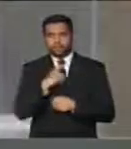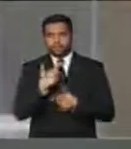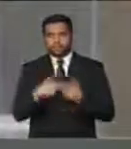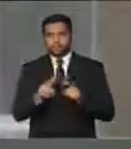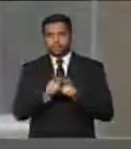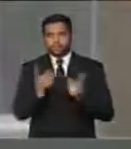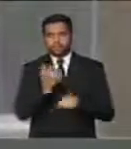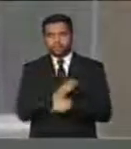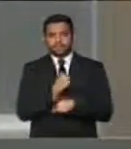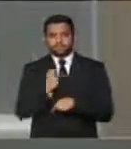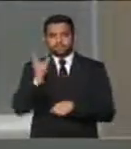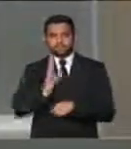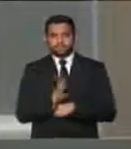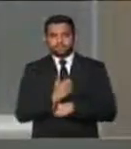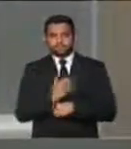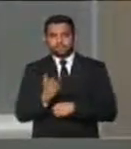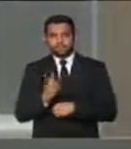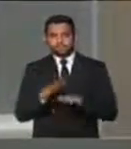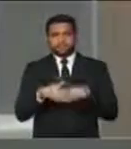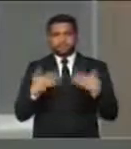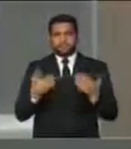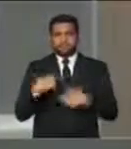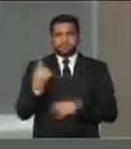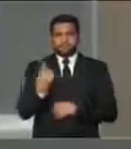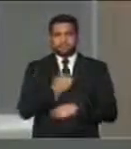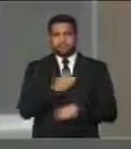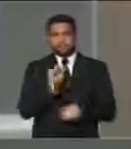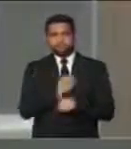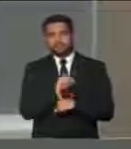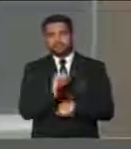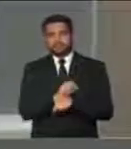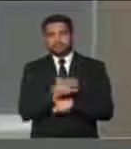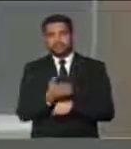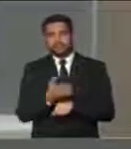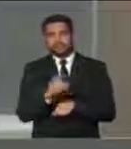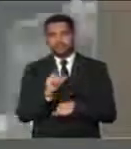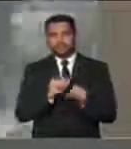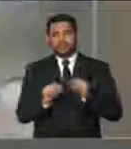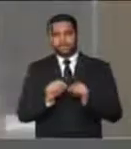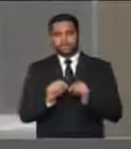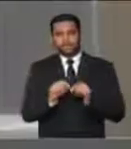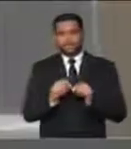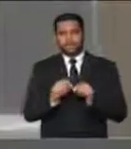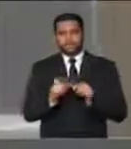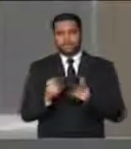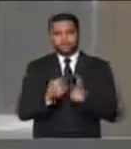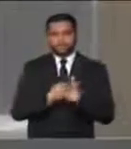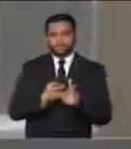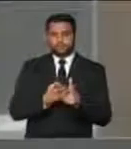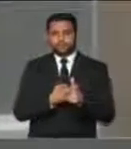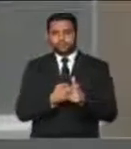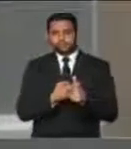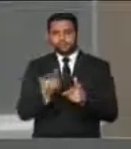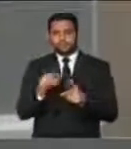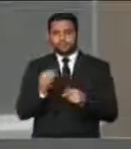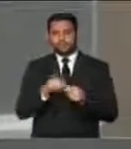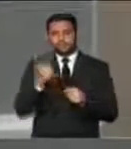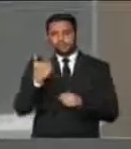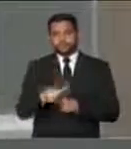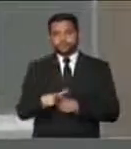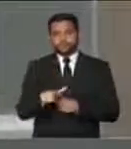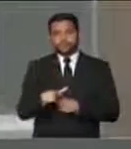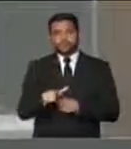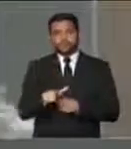estado brasileiro. Então, o que nós esperamos é que essa conta, não mais uma